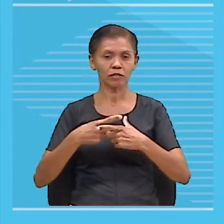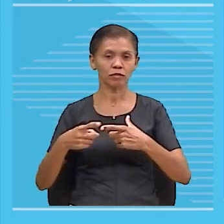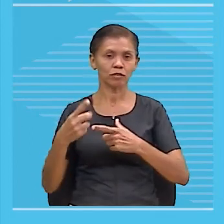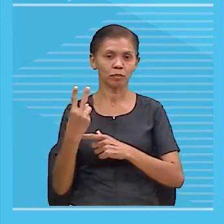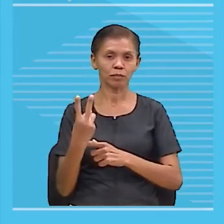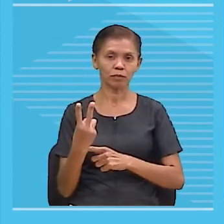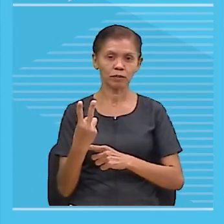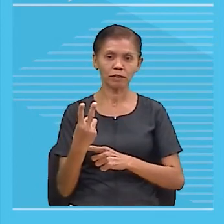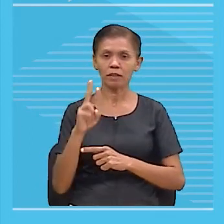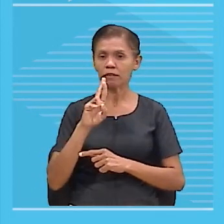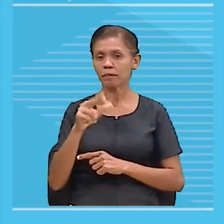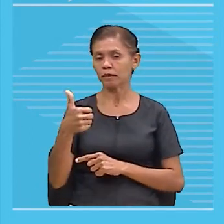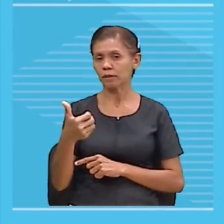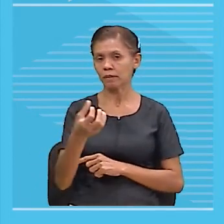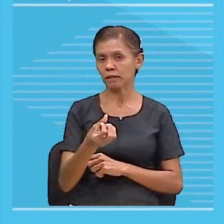160.